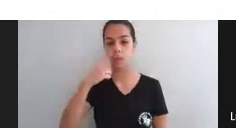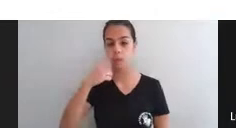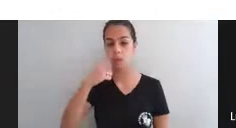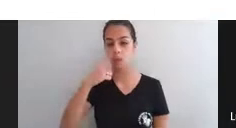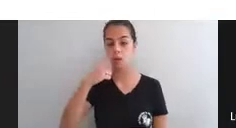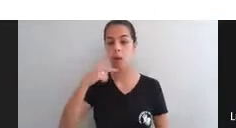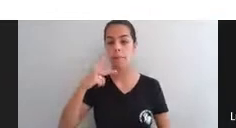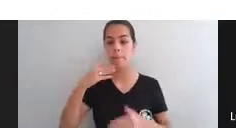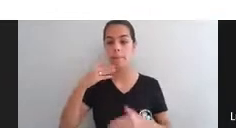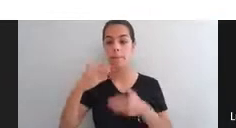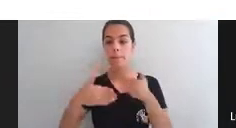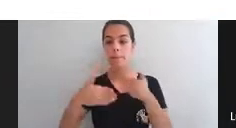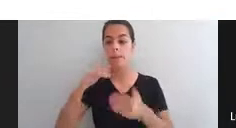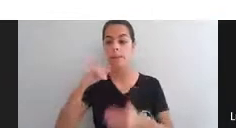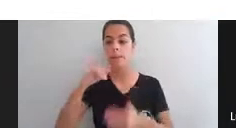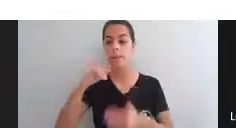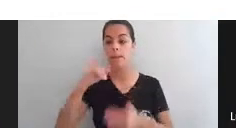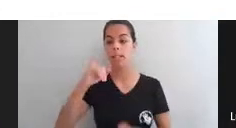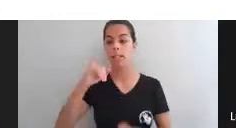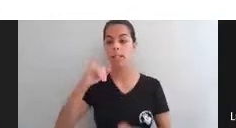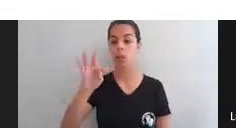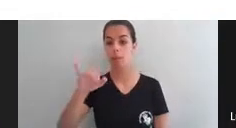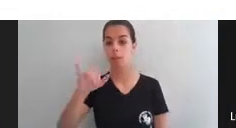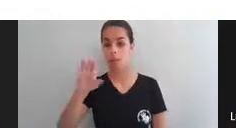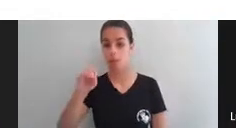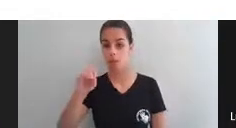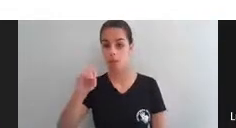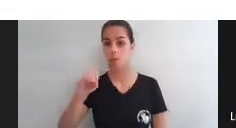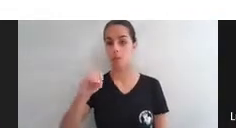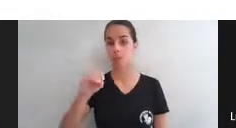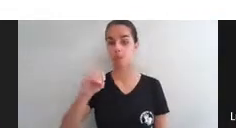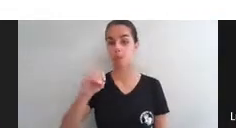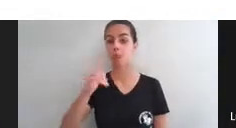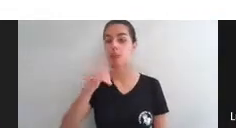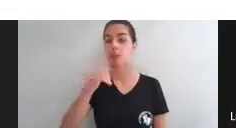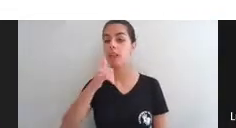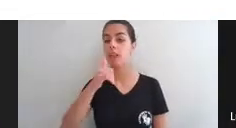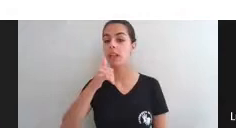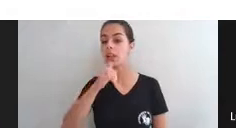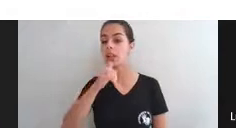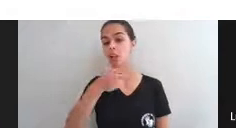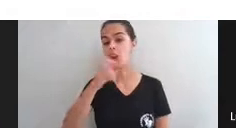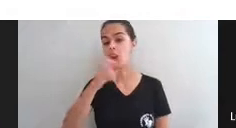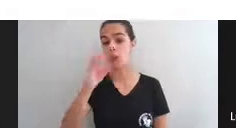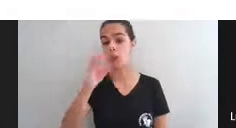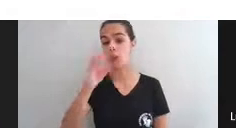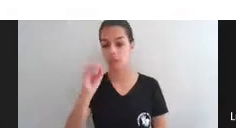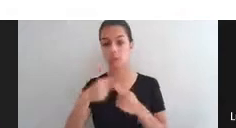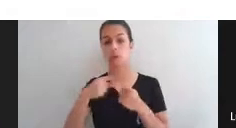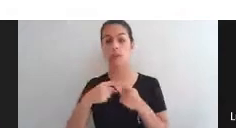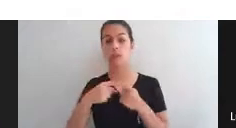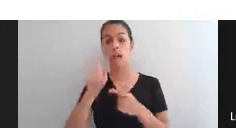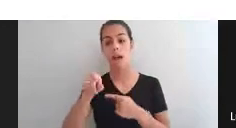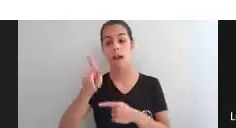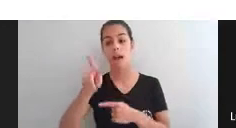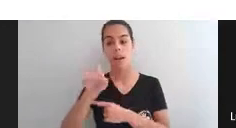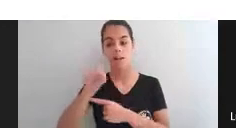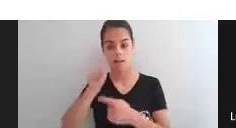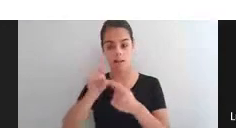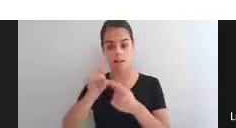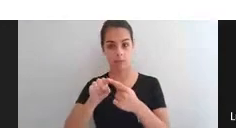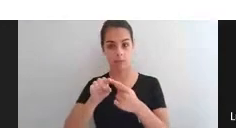interna vai ser igual a zero, porque a gente está tratando de um gás ideal, e todo o calor que é adicionado vai